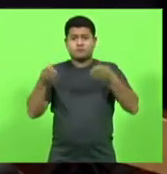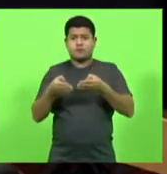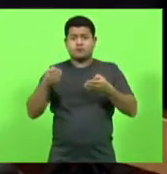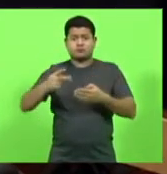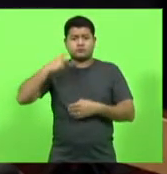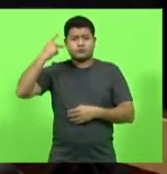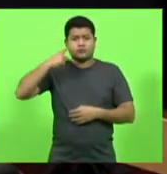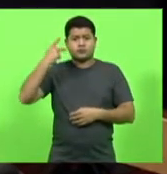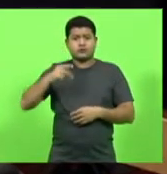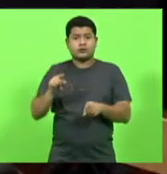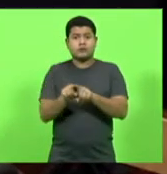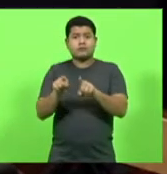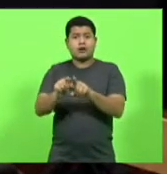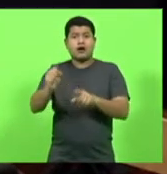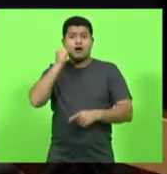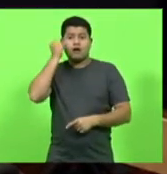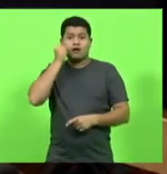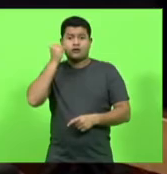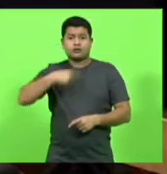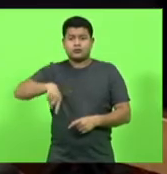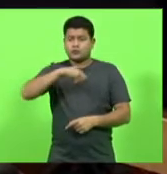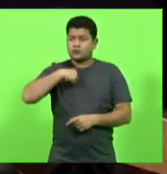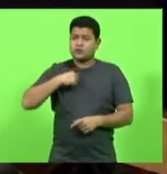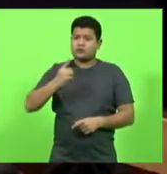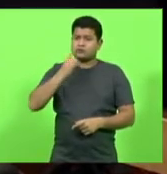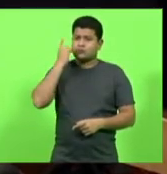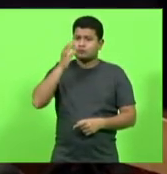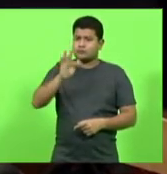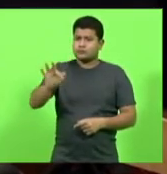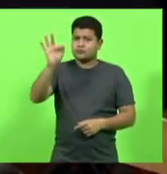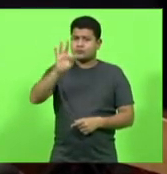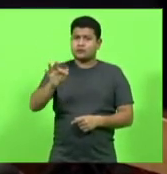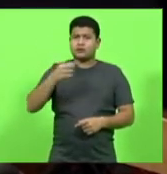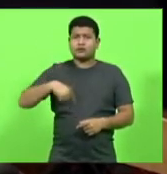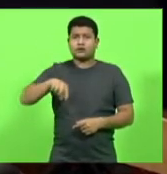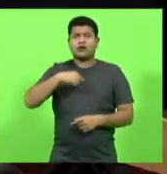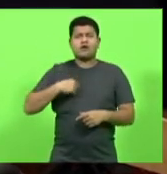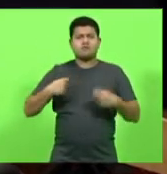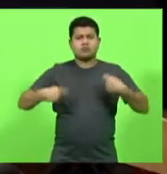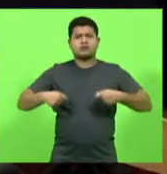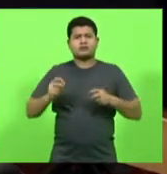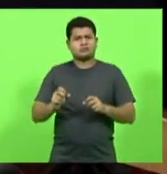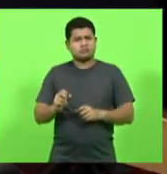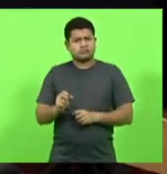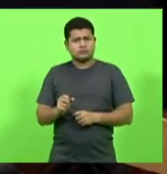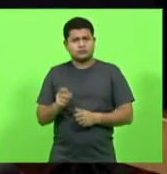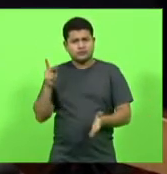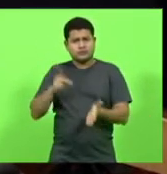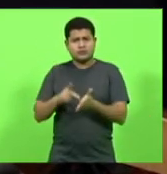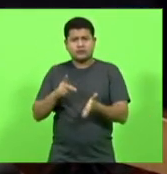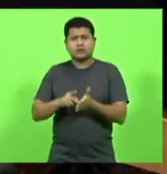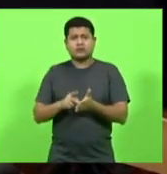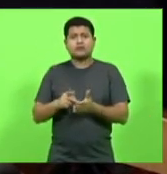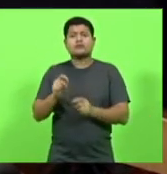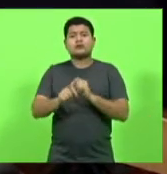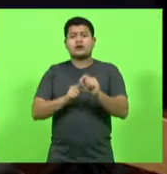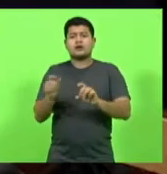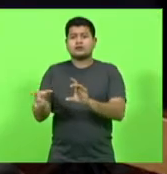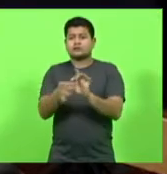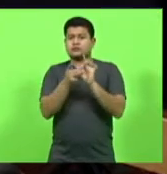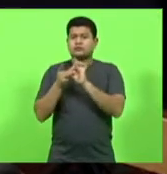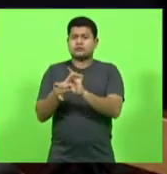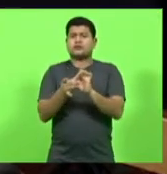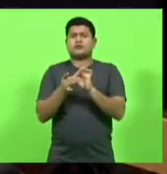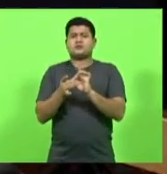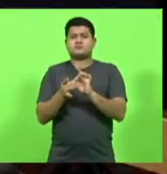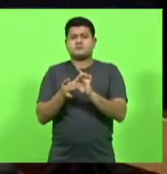nossos senadores e dos nossos deputados federais. E nós deveremos, sim, deputado Bruno Souza, nos unirmos enquanto Assembleia